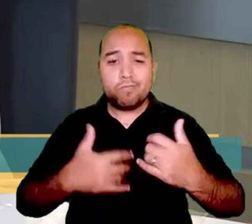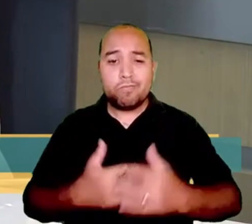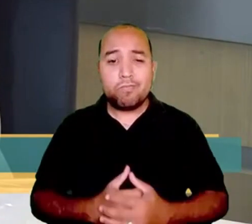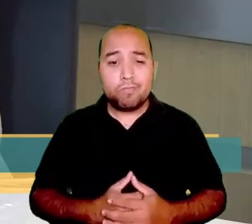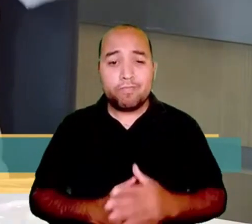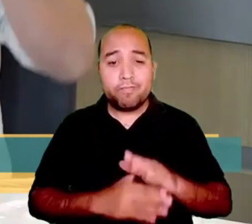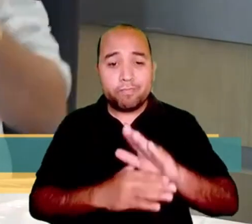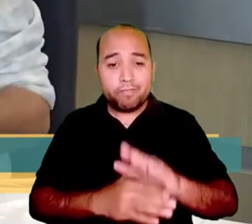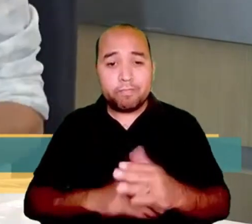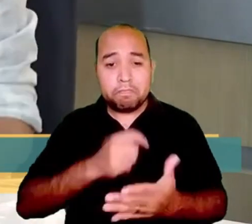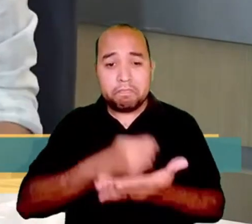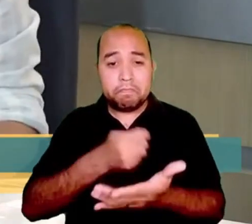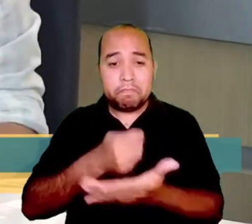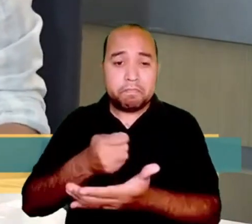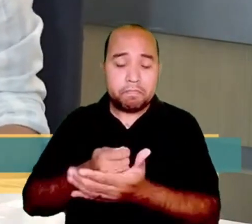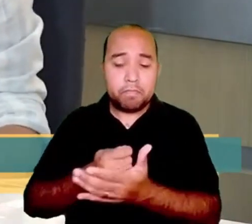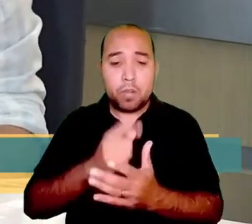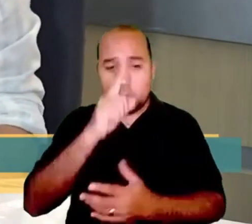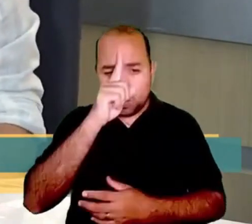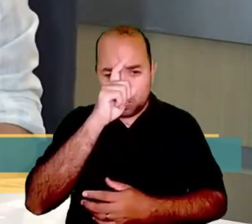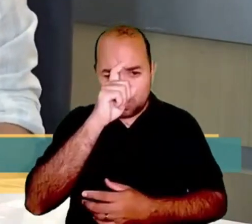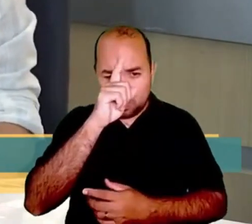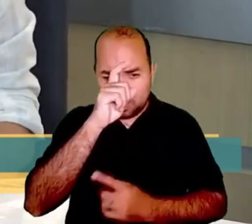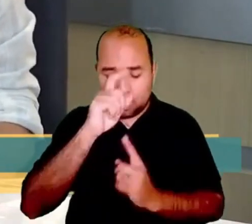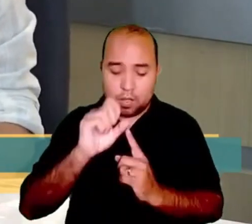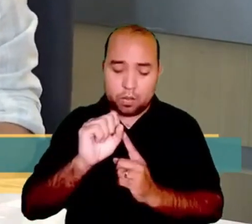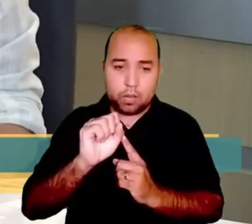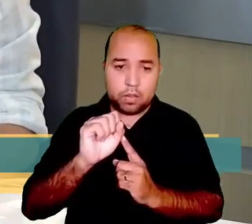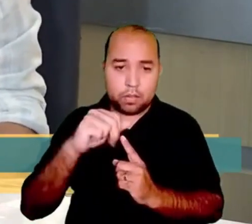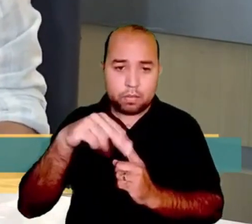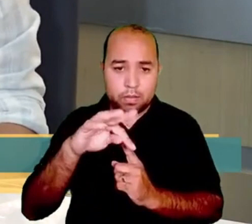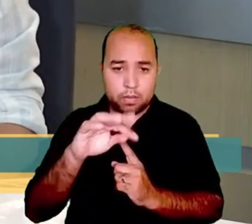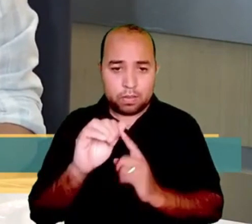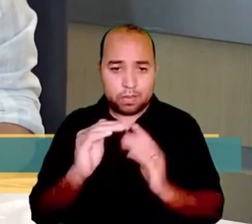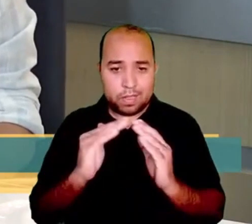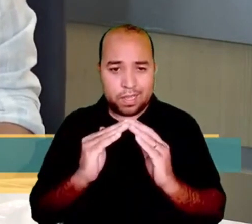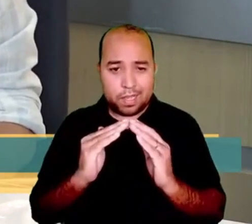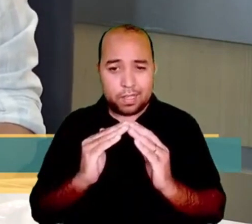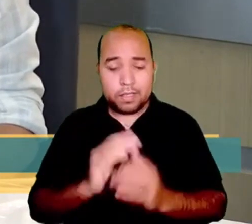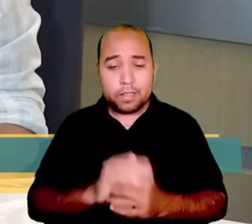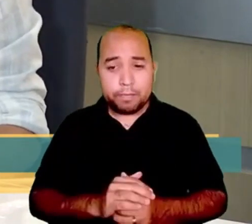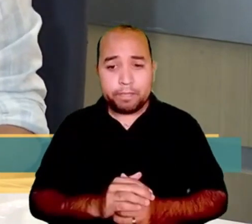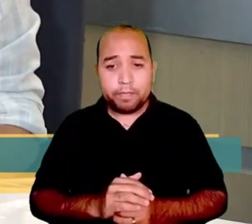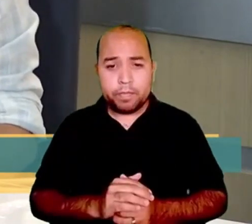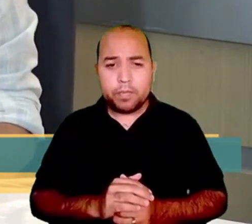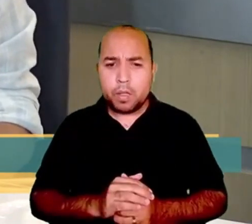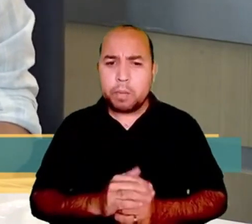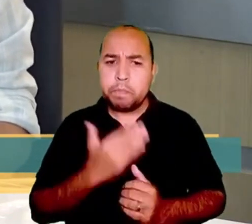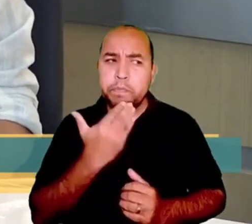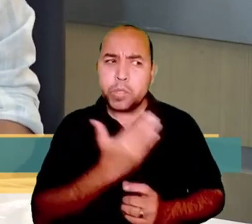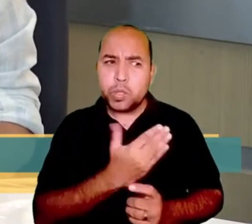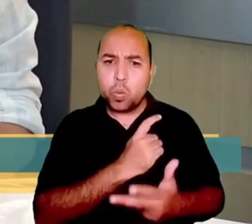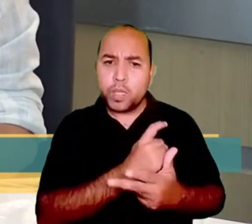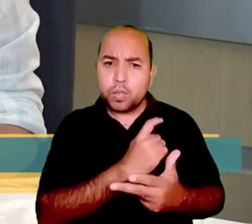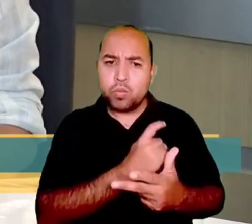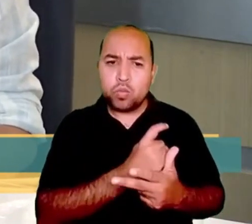para fazer pagamentos à Santa Casa de Saúde Pirapora, e eu quero fazer um apelo que o Executivo pague o mais rápido possível os prestadores que